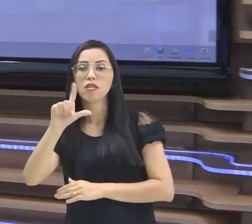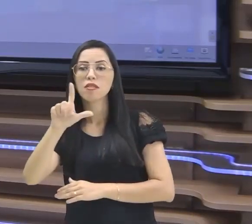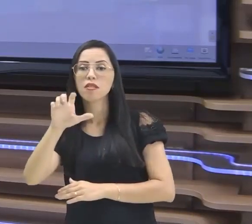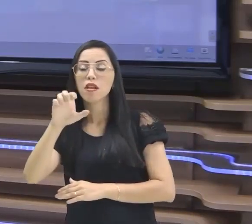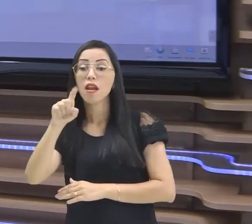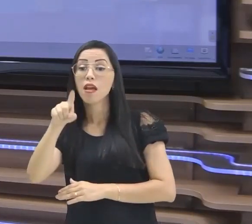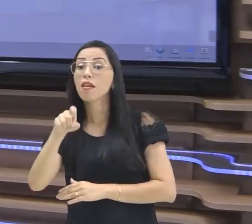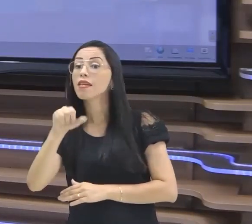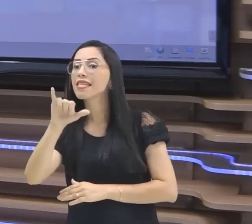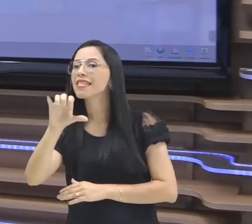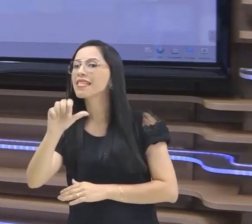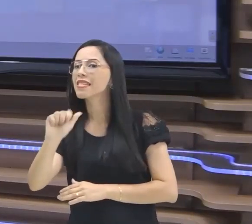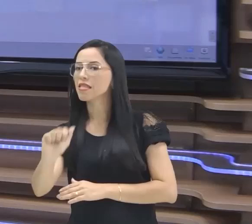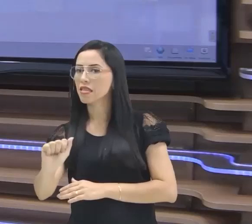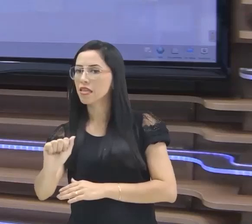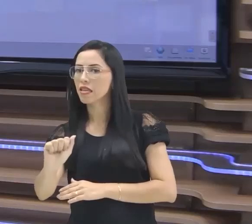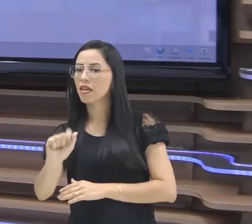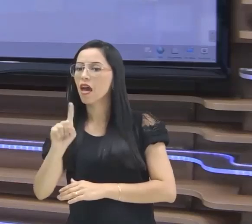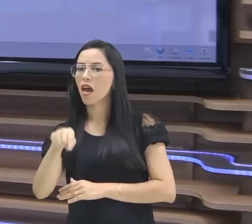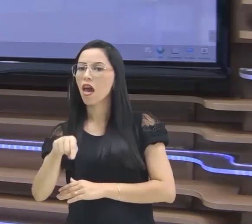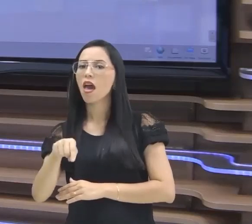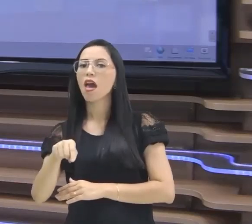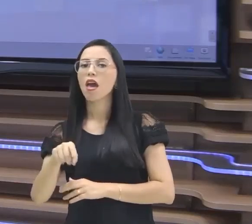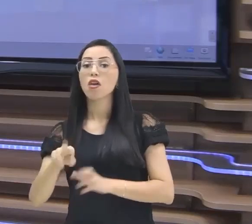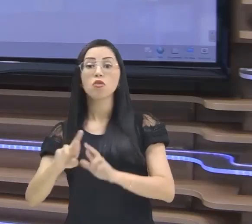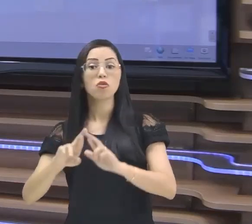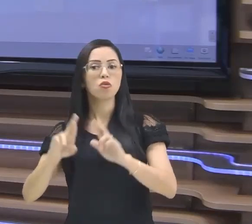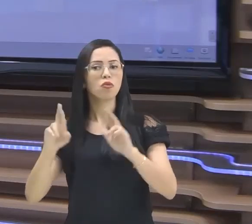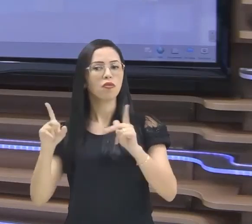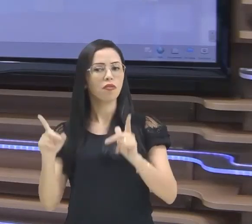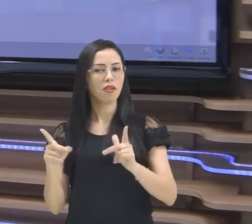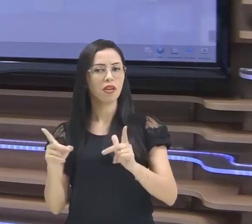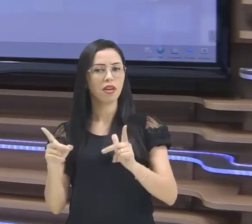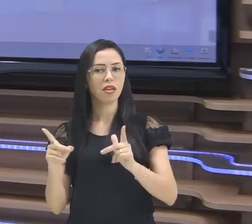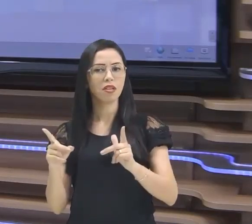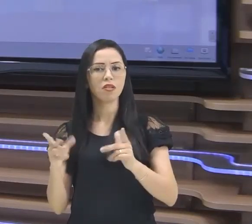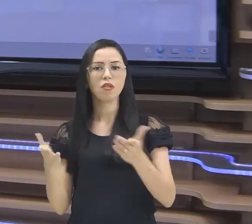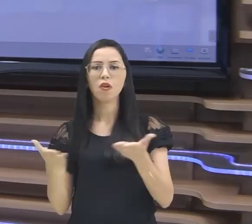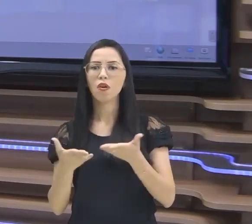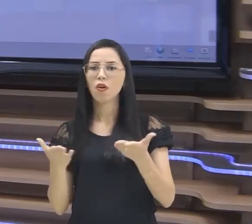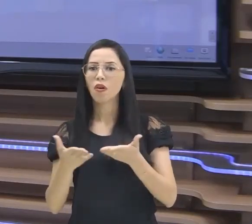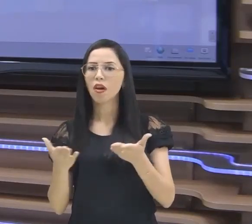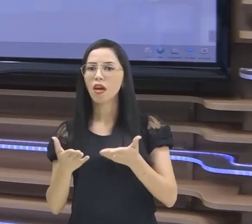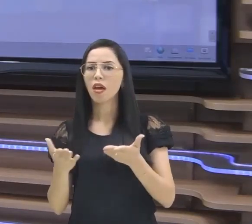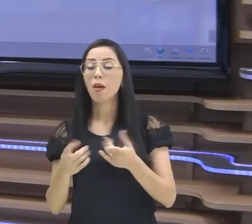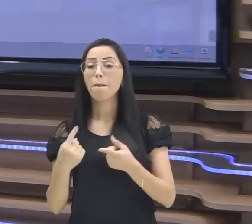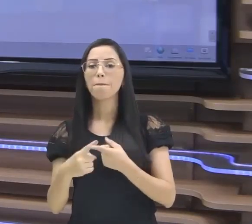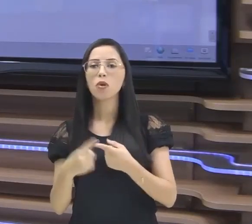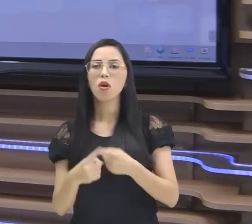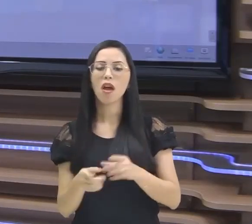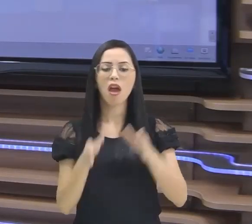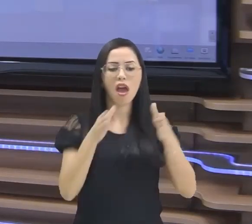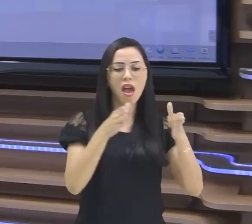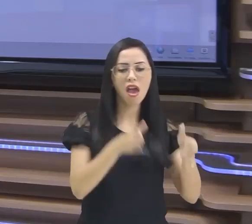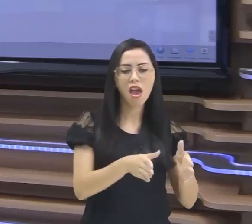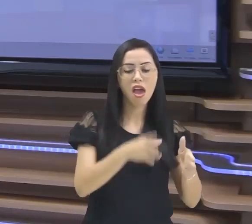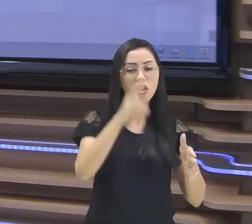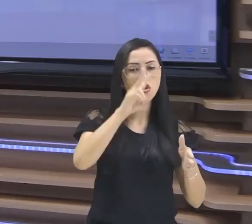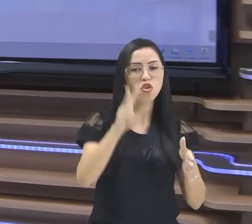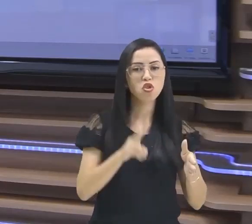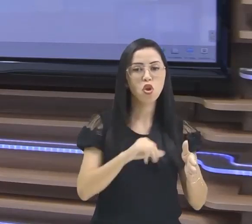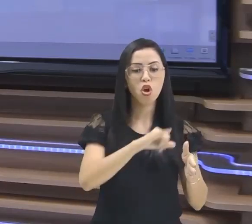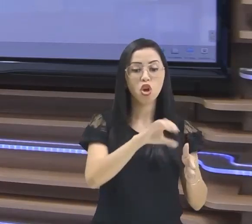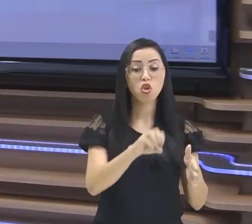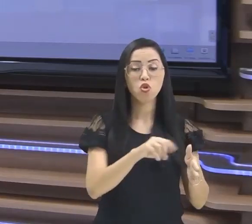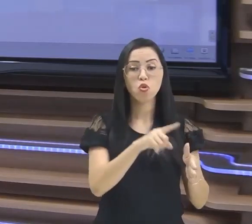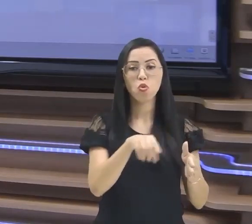eu estou contando ele dentro da história do João, a dislexia aparece dentro da história do João, um relato pessoal dele. Agora esse outro, eu